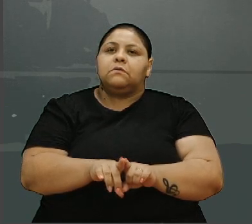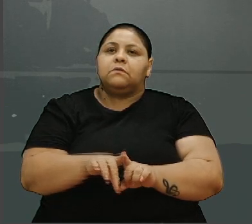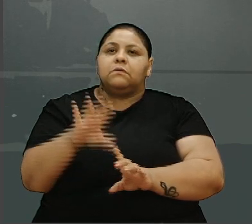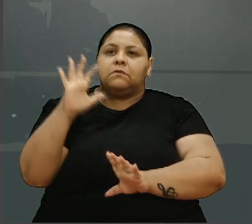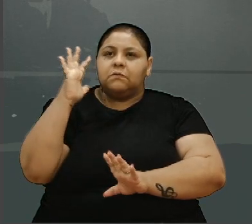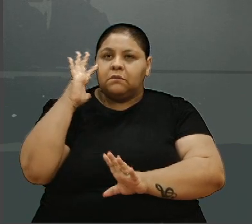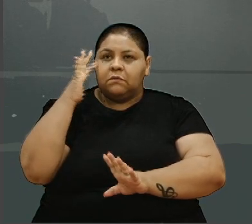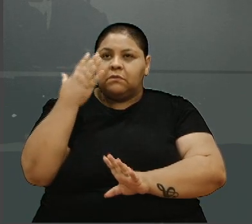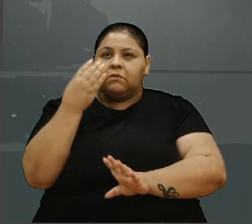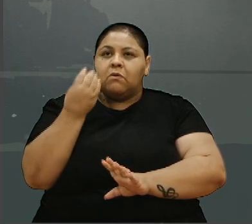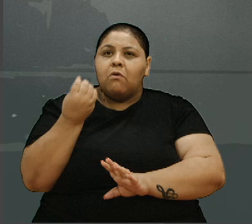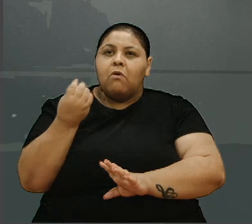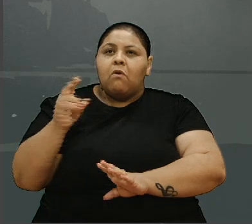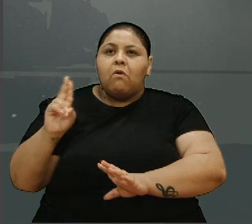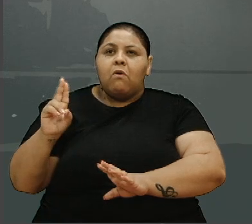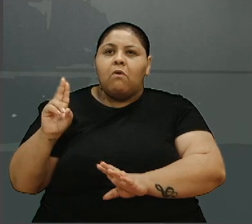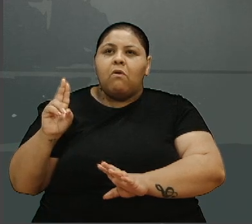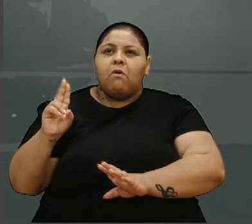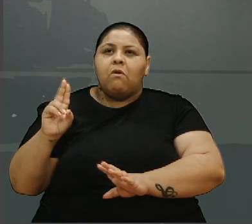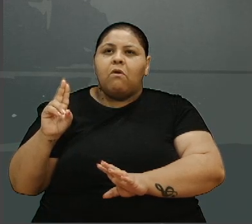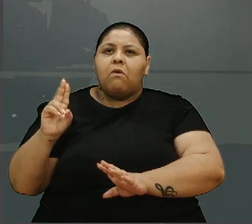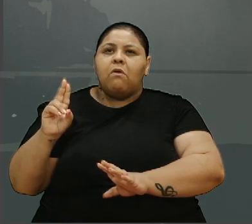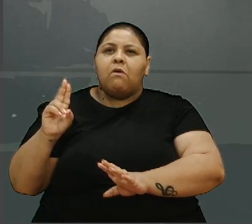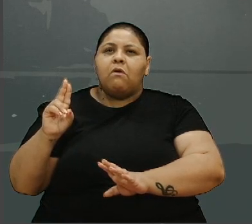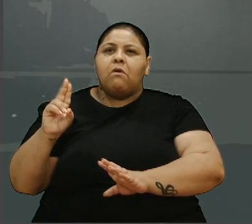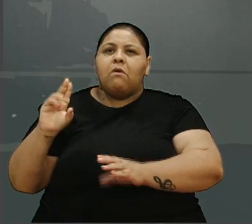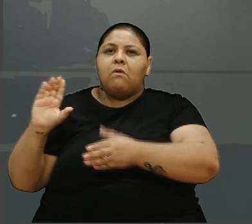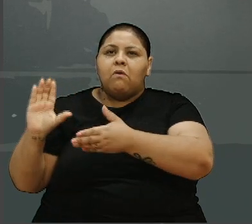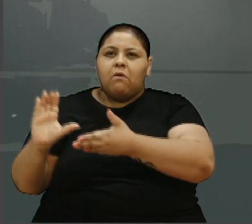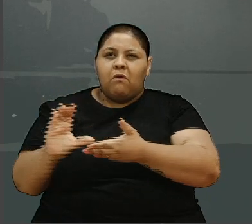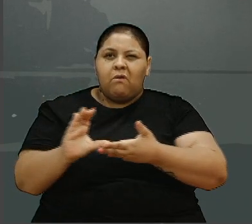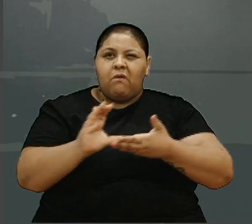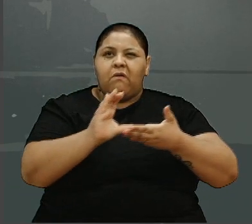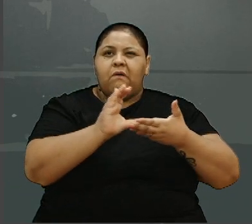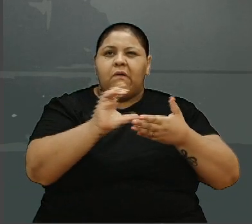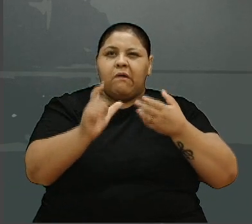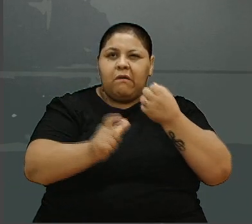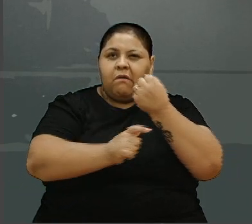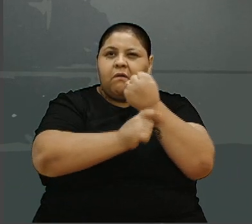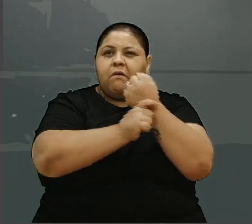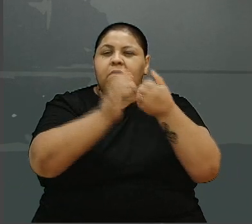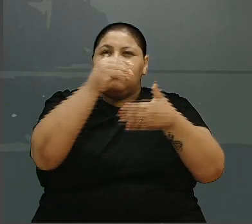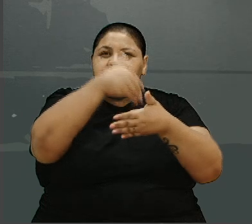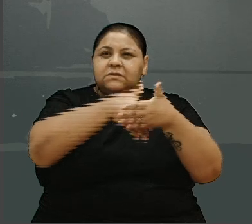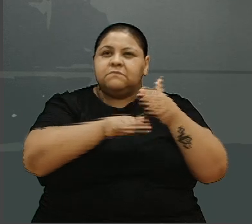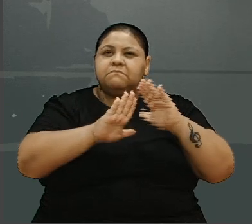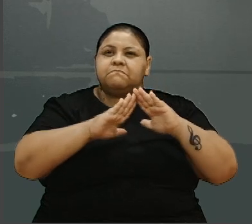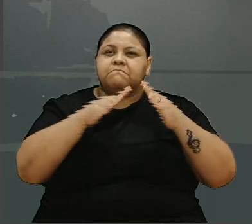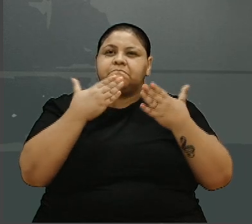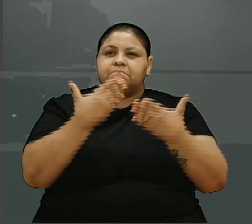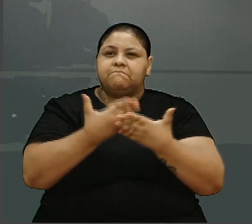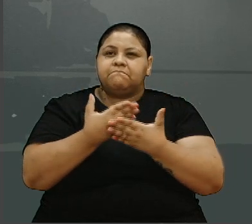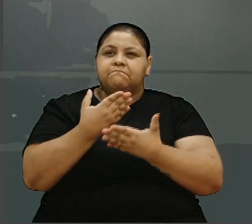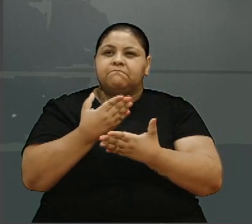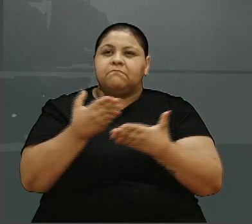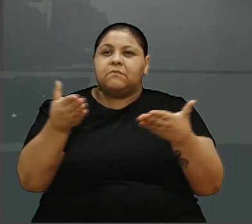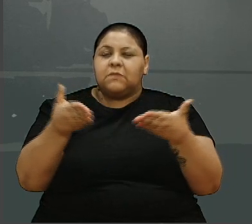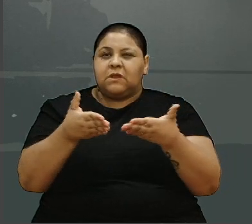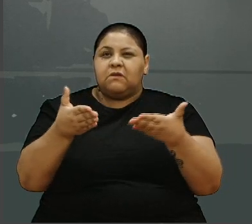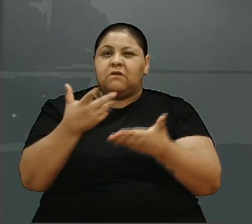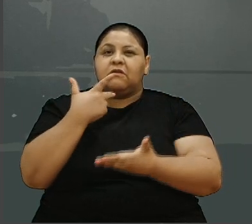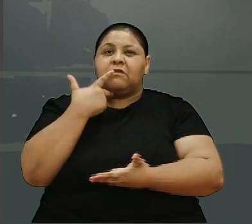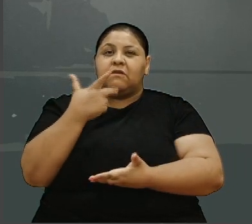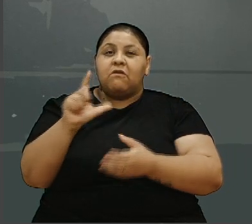resolvido, ou pelo menos investido nessa segurança nas escolas. E aqui, quando eu